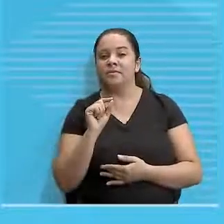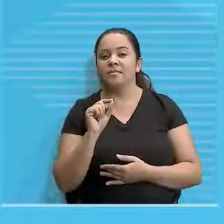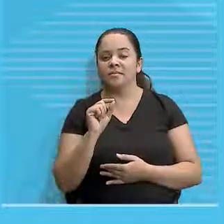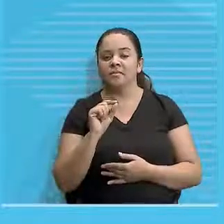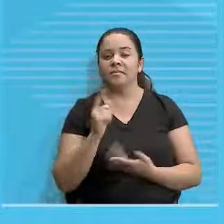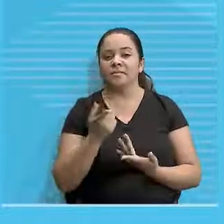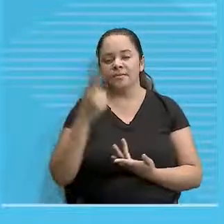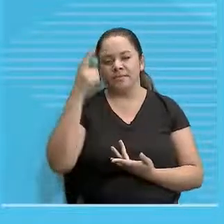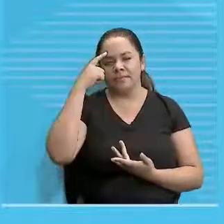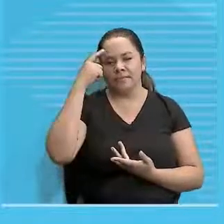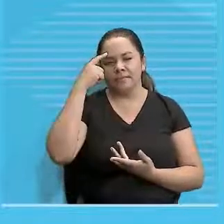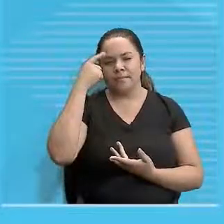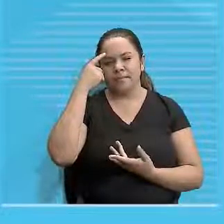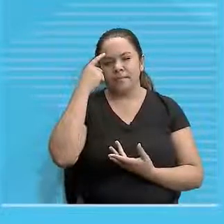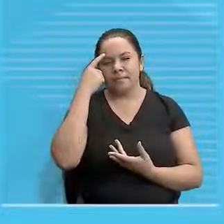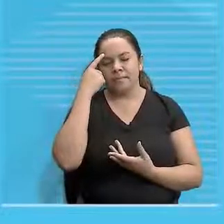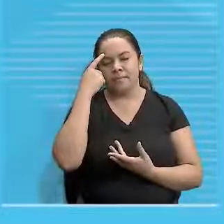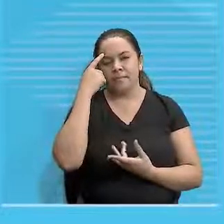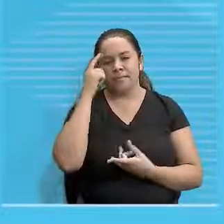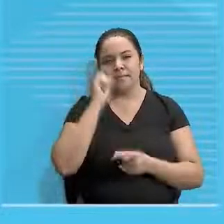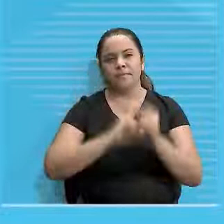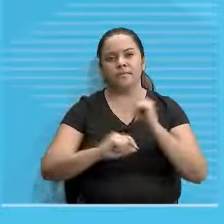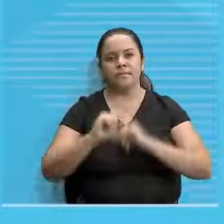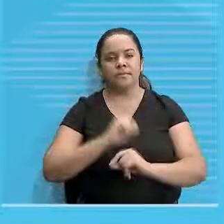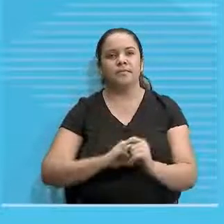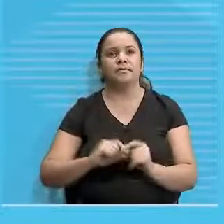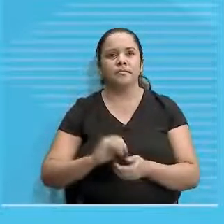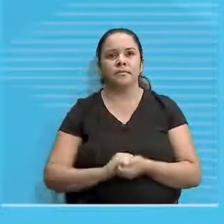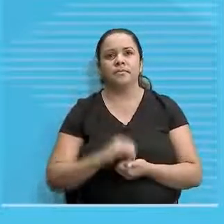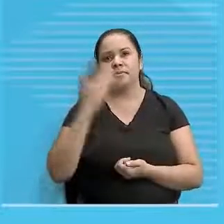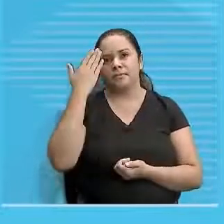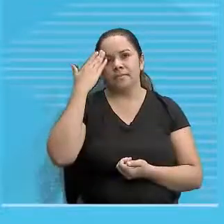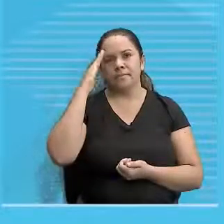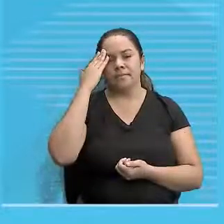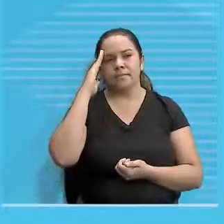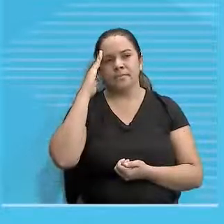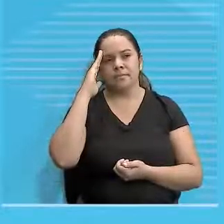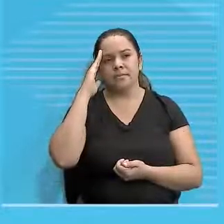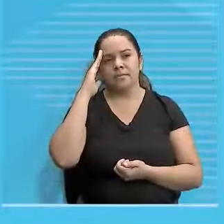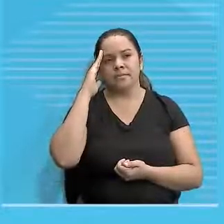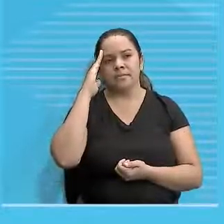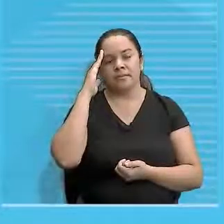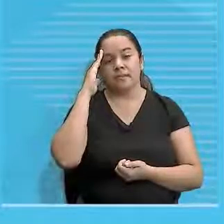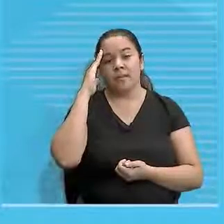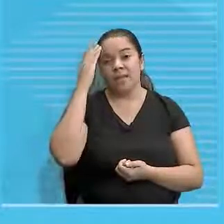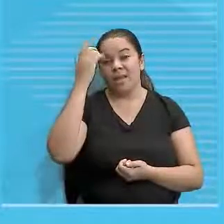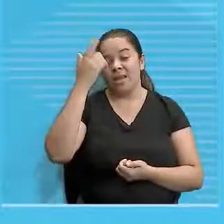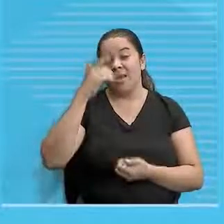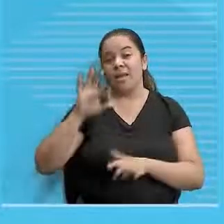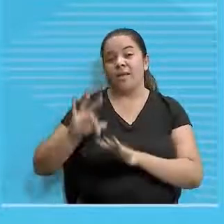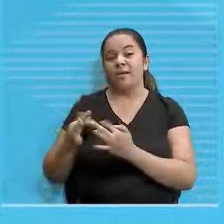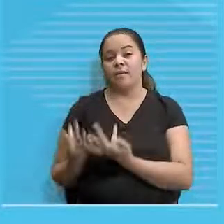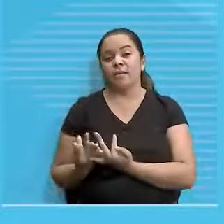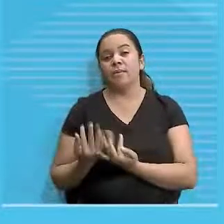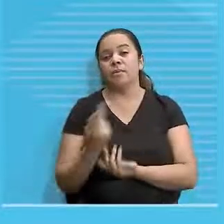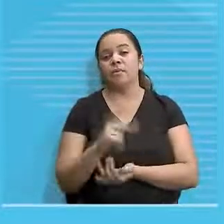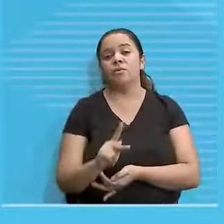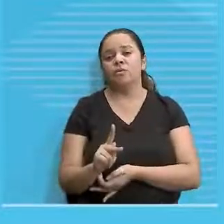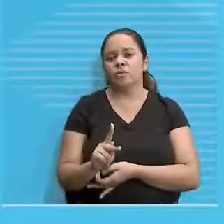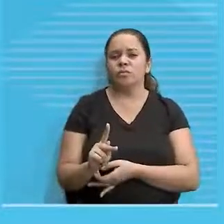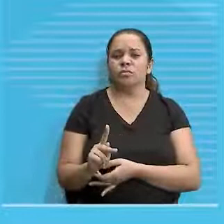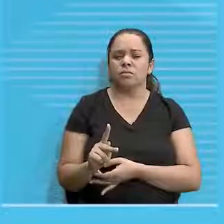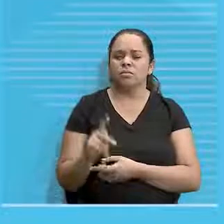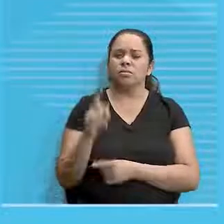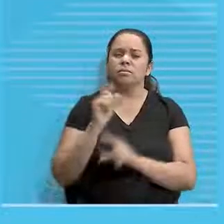né? Considerando alguns, onde que você nasceu, mas quem é a sua família? Quem são as pessoas que estão